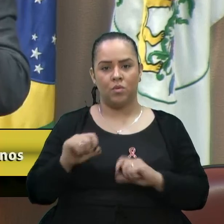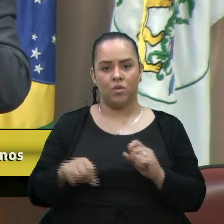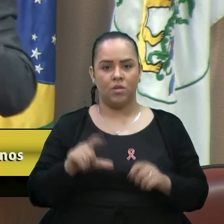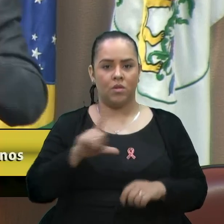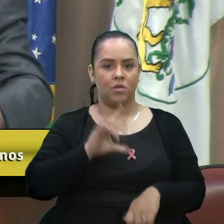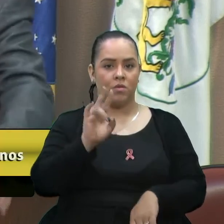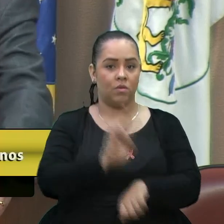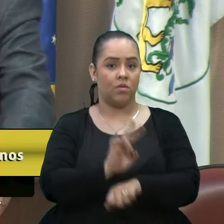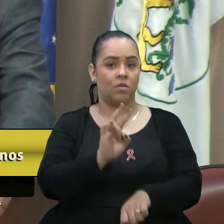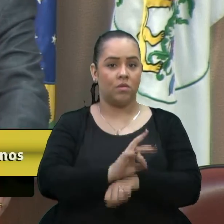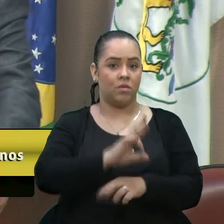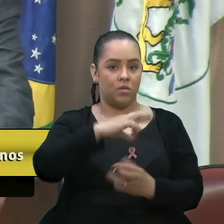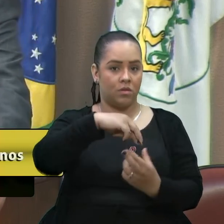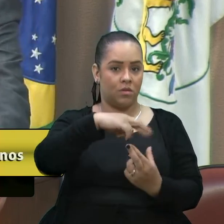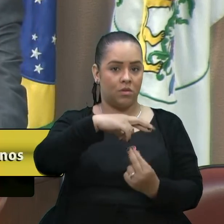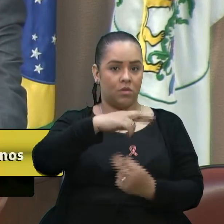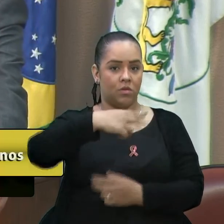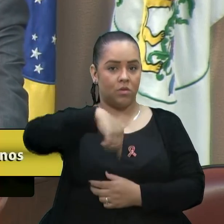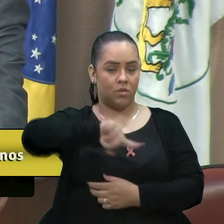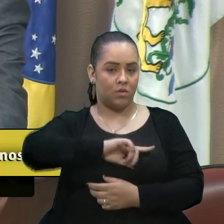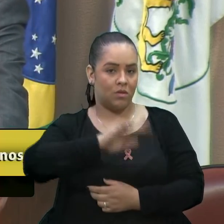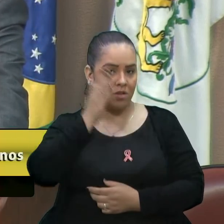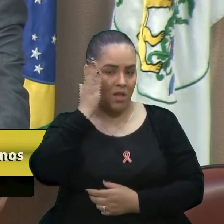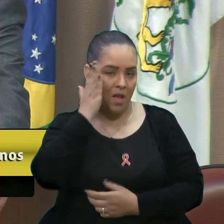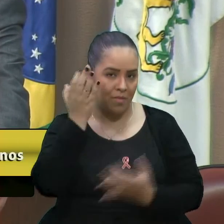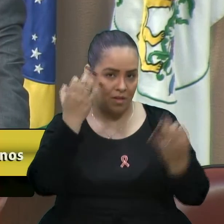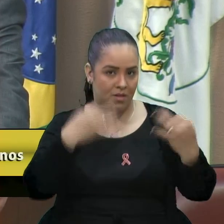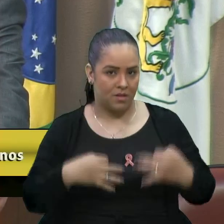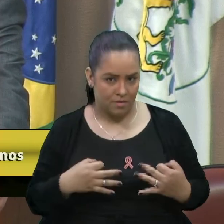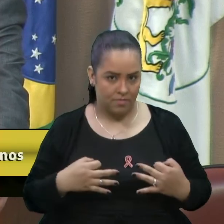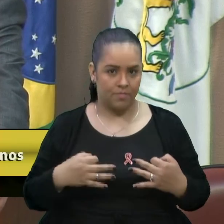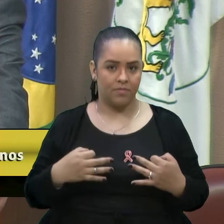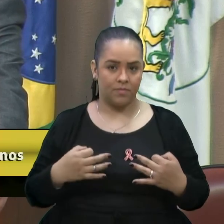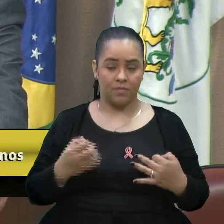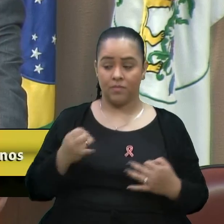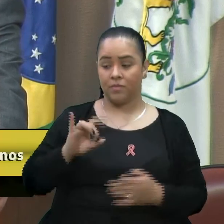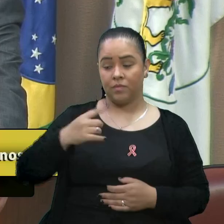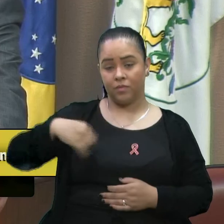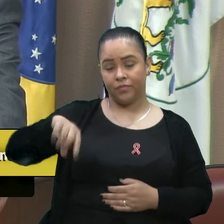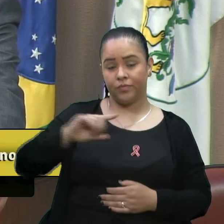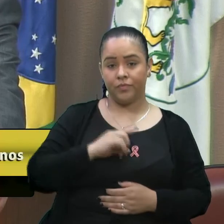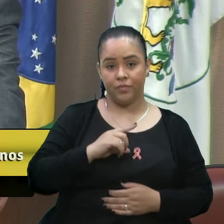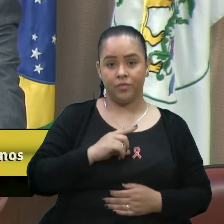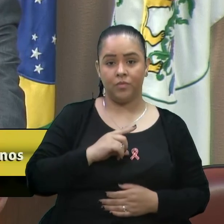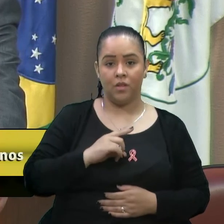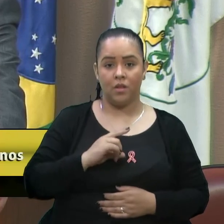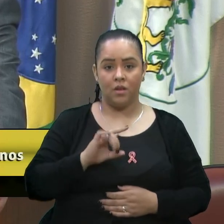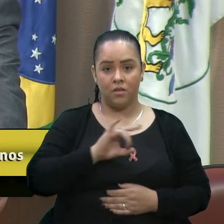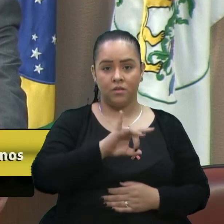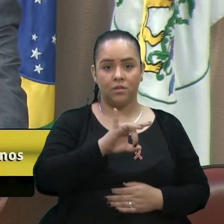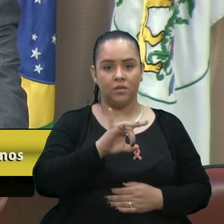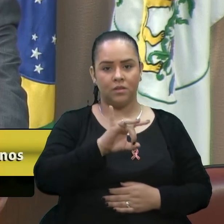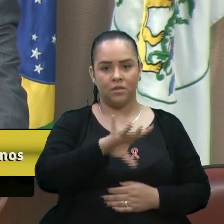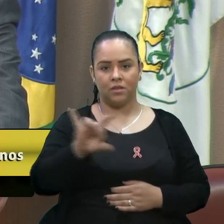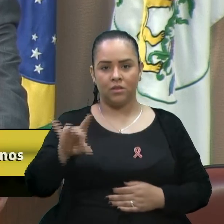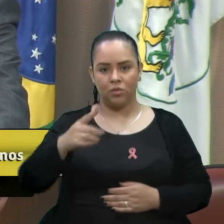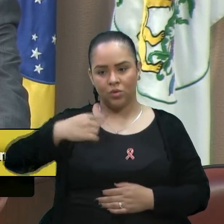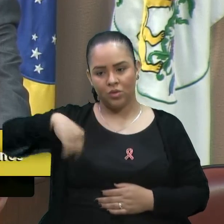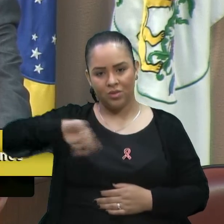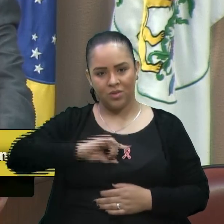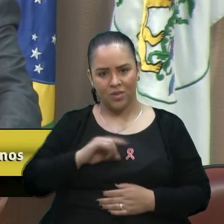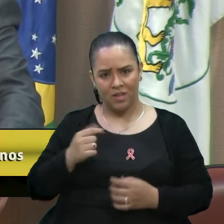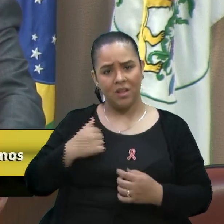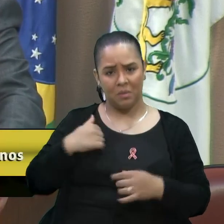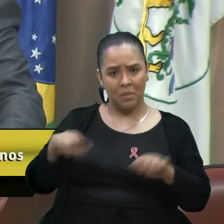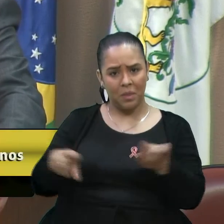reciclagem, e nós temos a certeza plena de que, se a gente cada um de nós, inclusive eu,